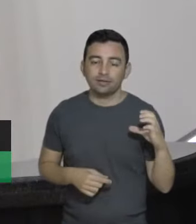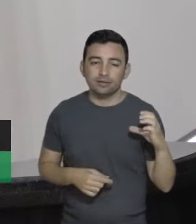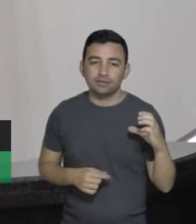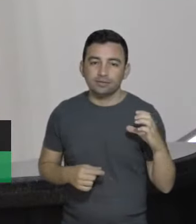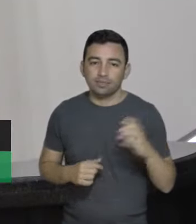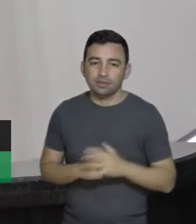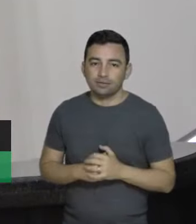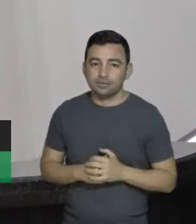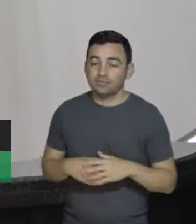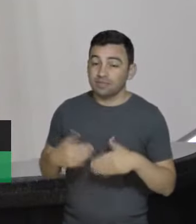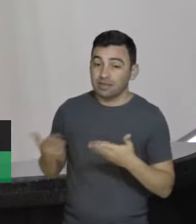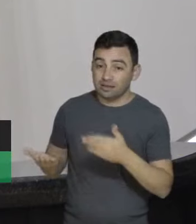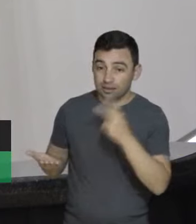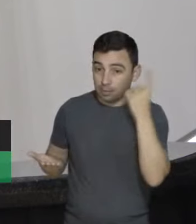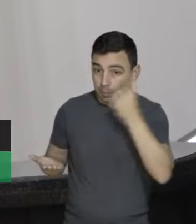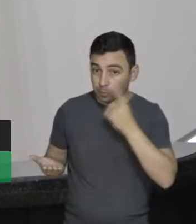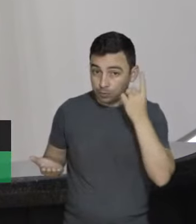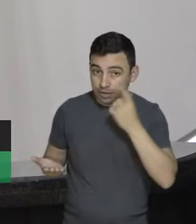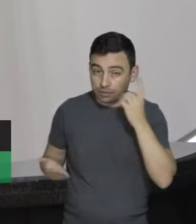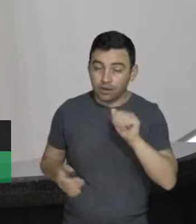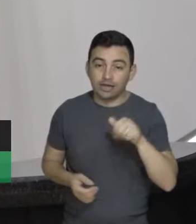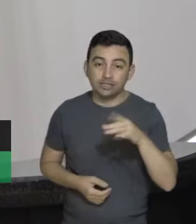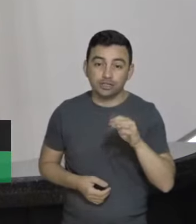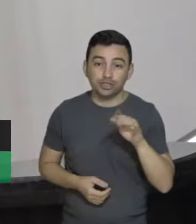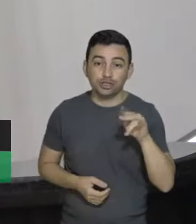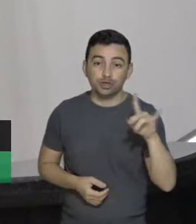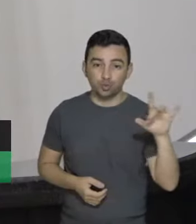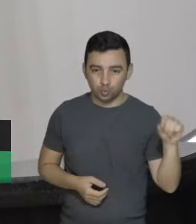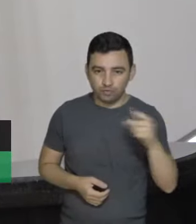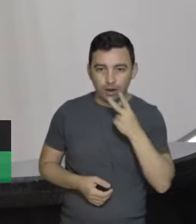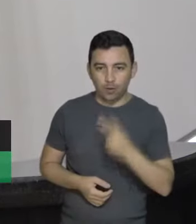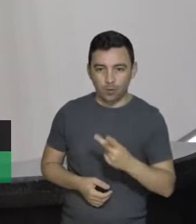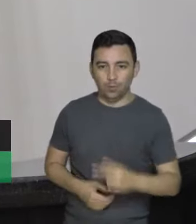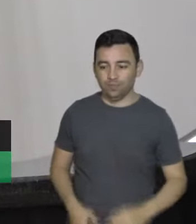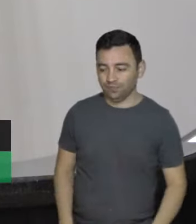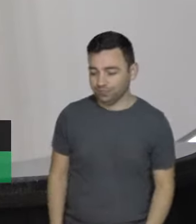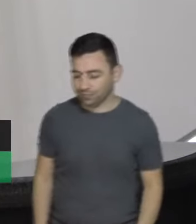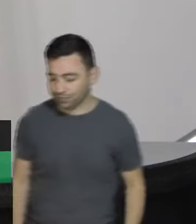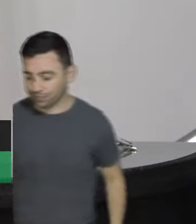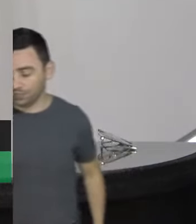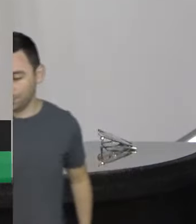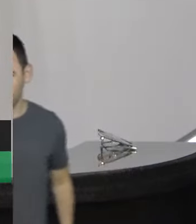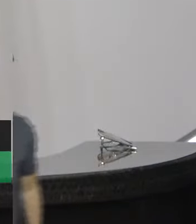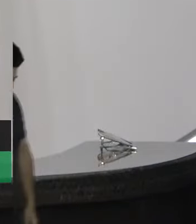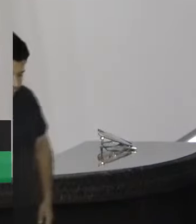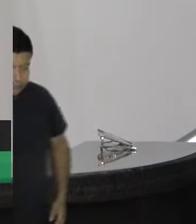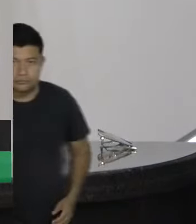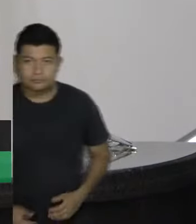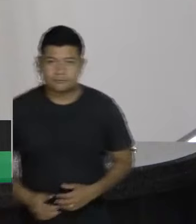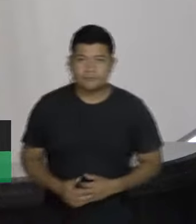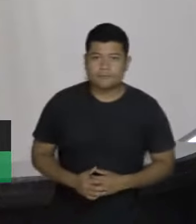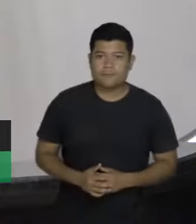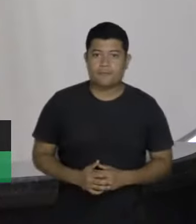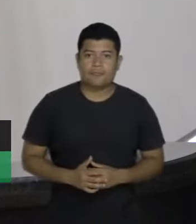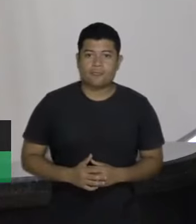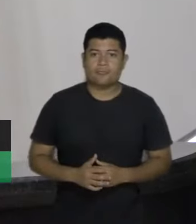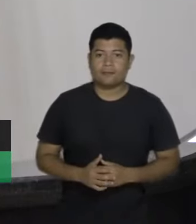o deputado Antídio, que nos fazem refletir sobre qual é o nosso